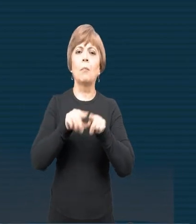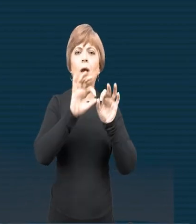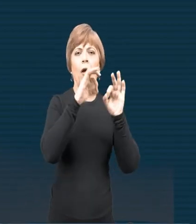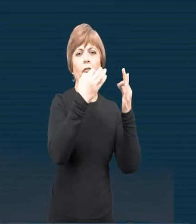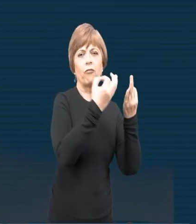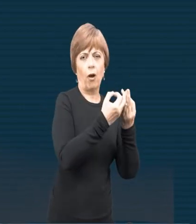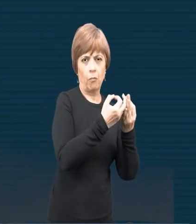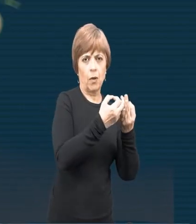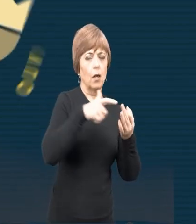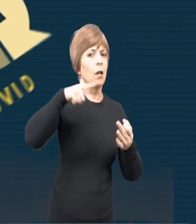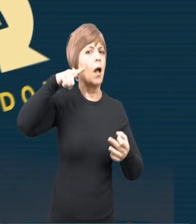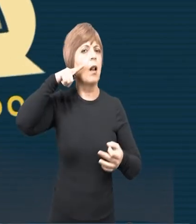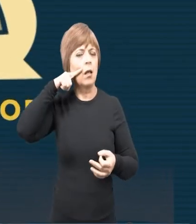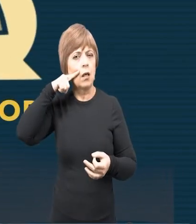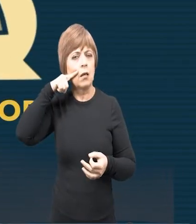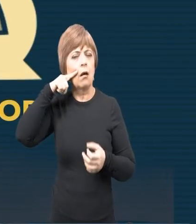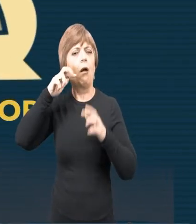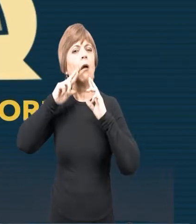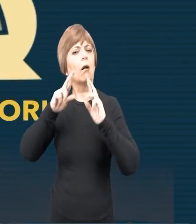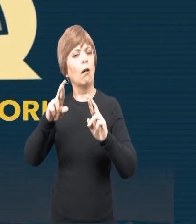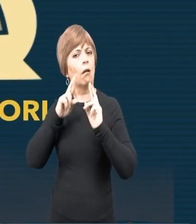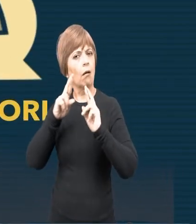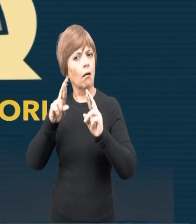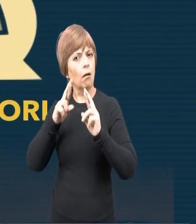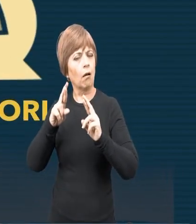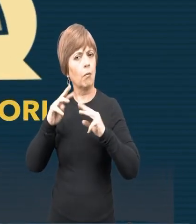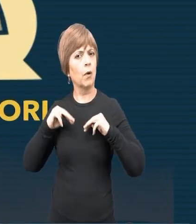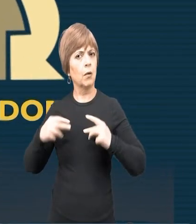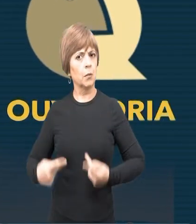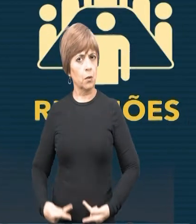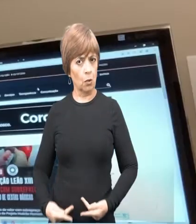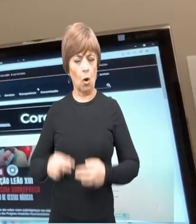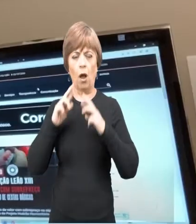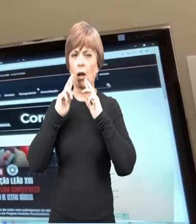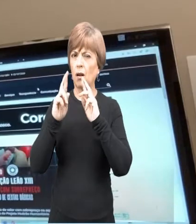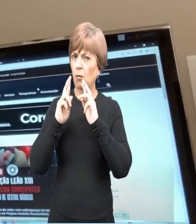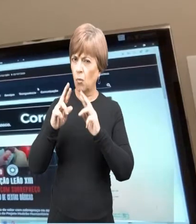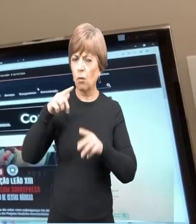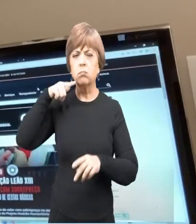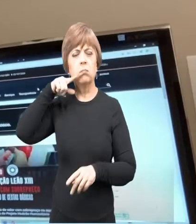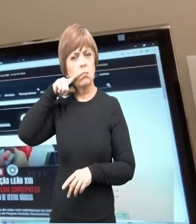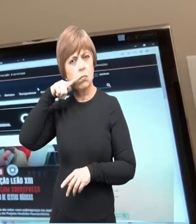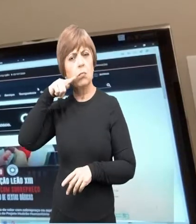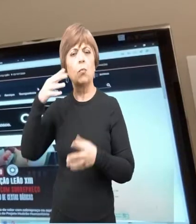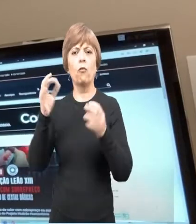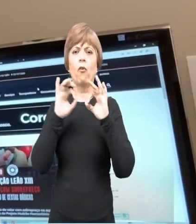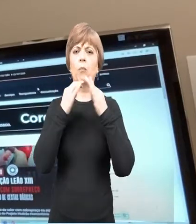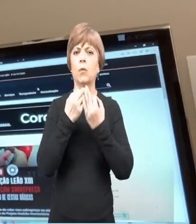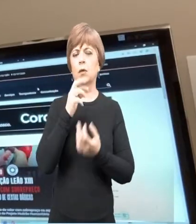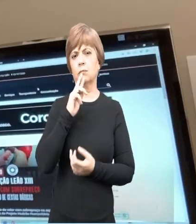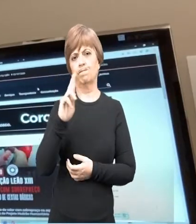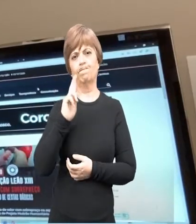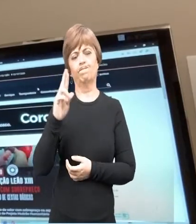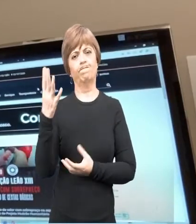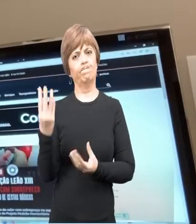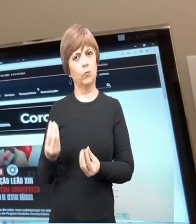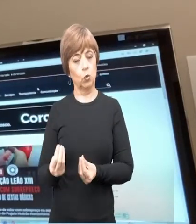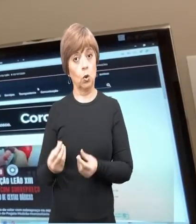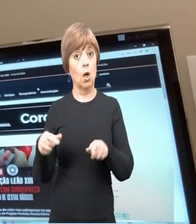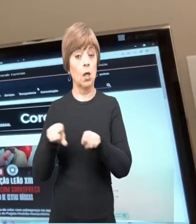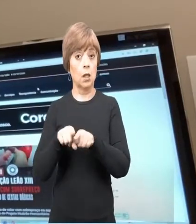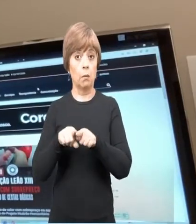reclamações através do sistema de ouvidoria do Ministério Público e também de notícias publicadas na